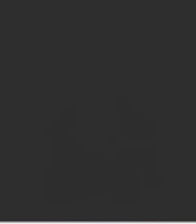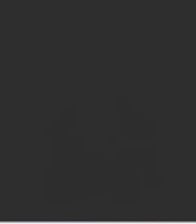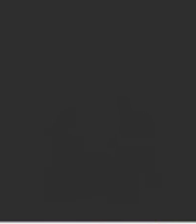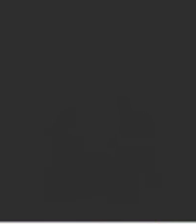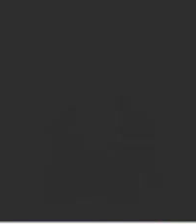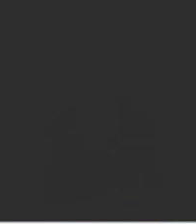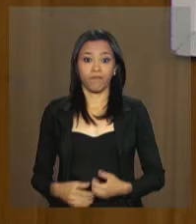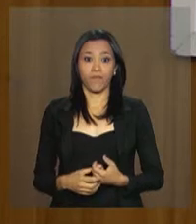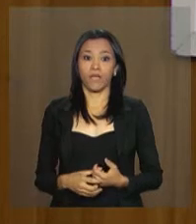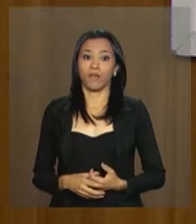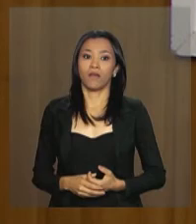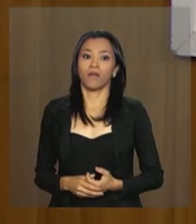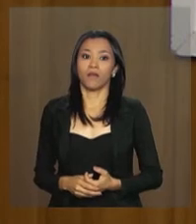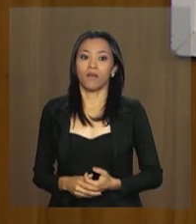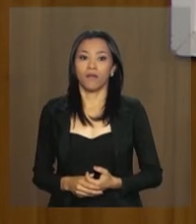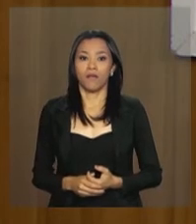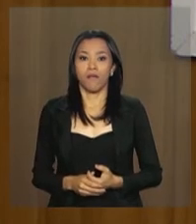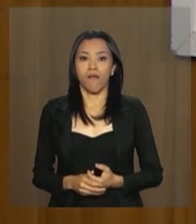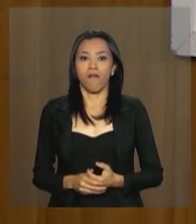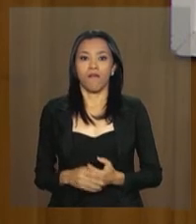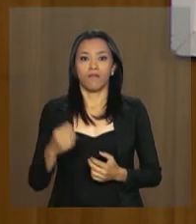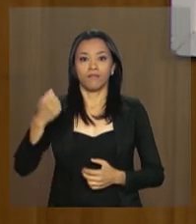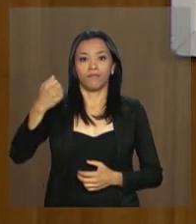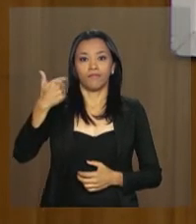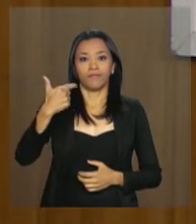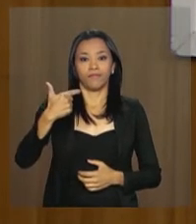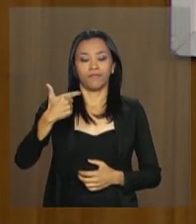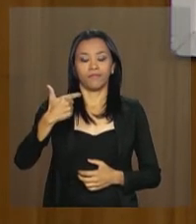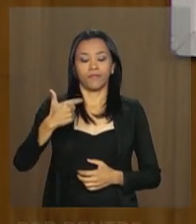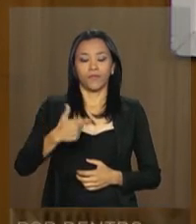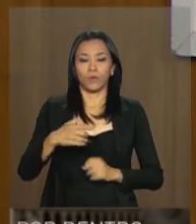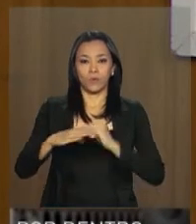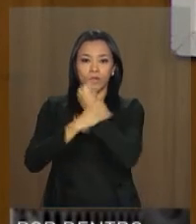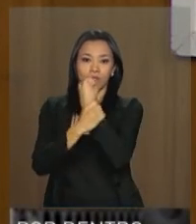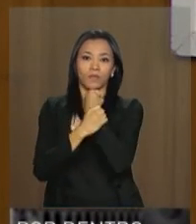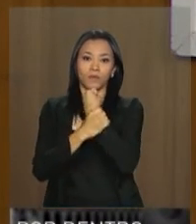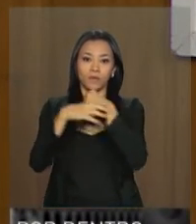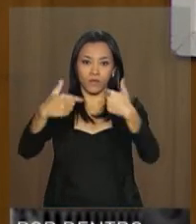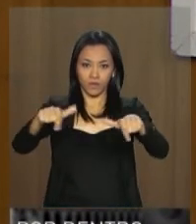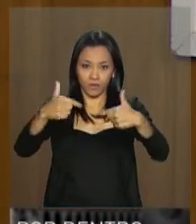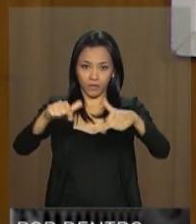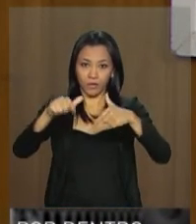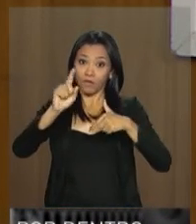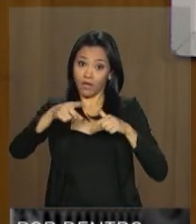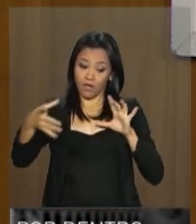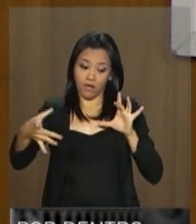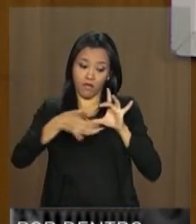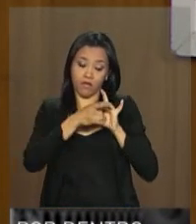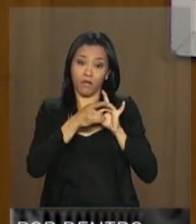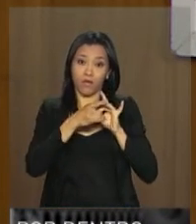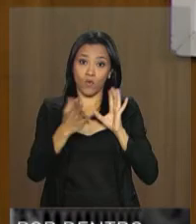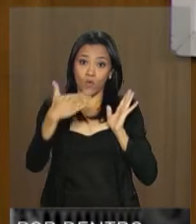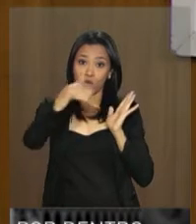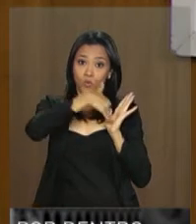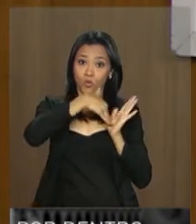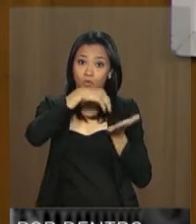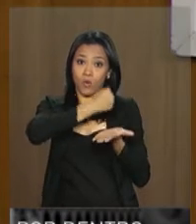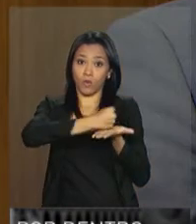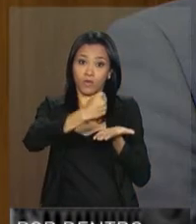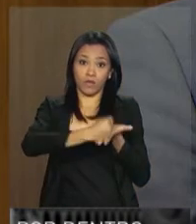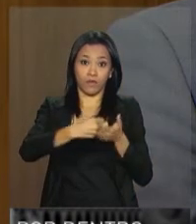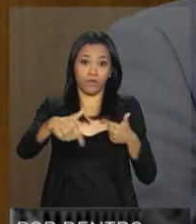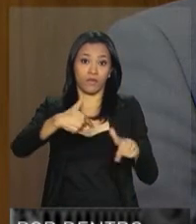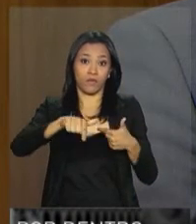desemprego é relacionado ao seu último contrato de trabalho seguro desemprego a